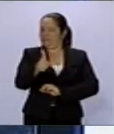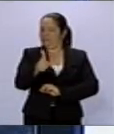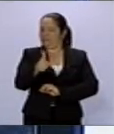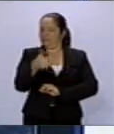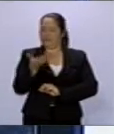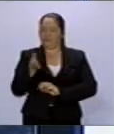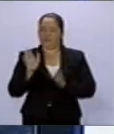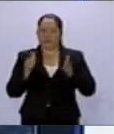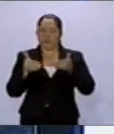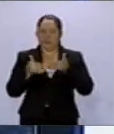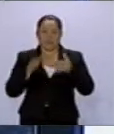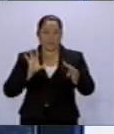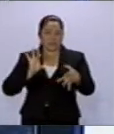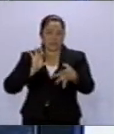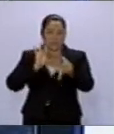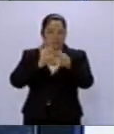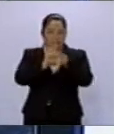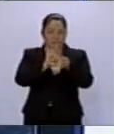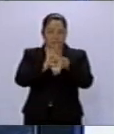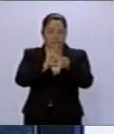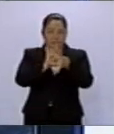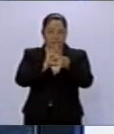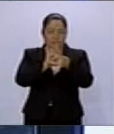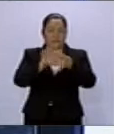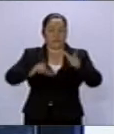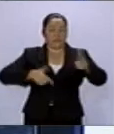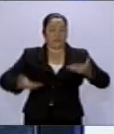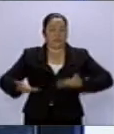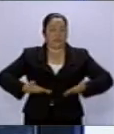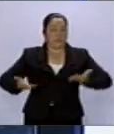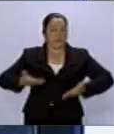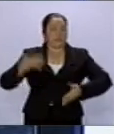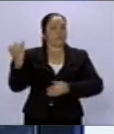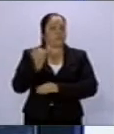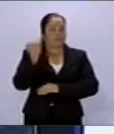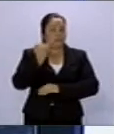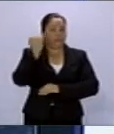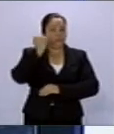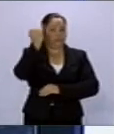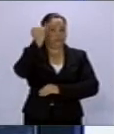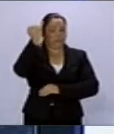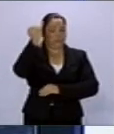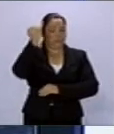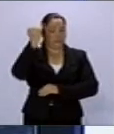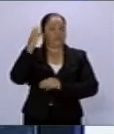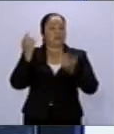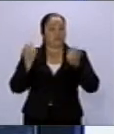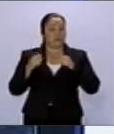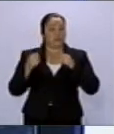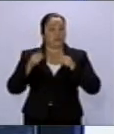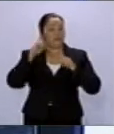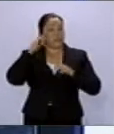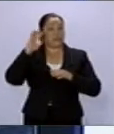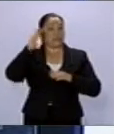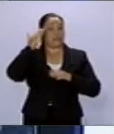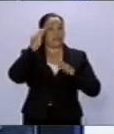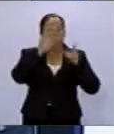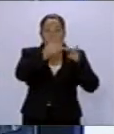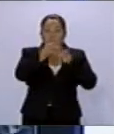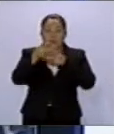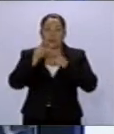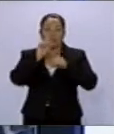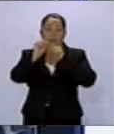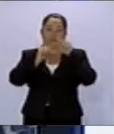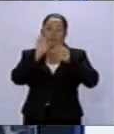perspectiva e essa integração ensino de serviço ela é muito importante e nós temos um aspecto garantido a especialização